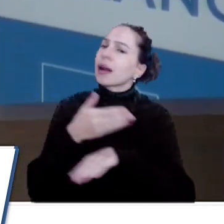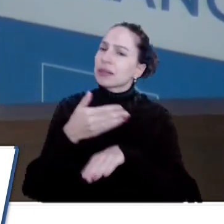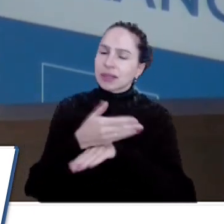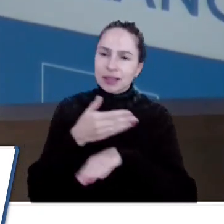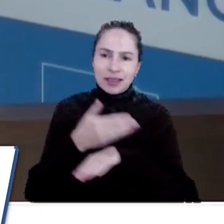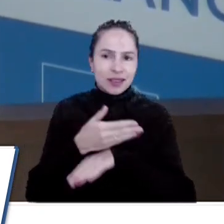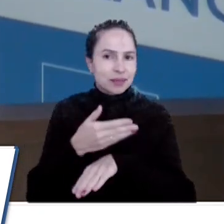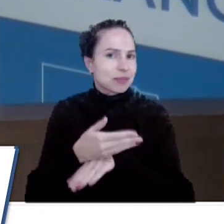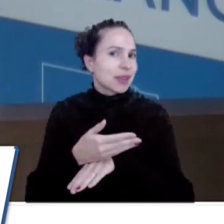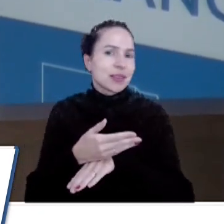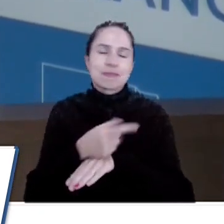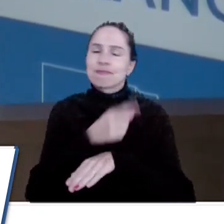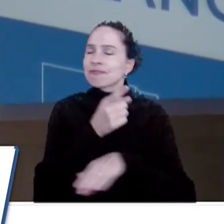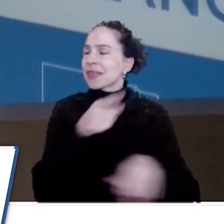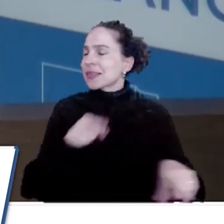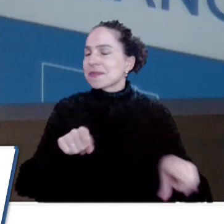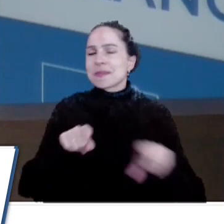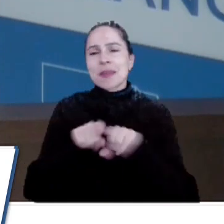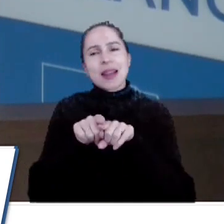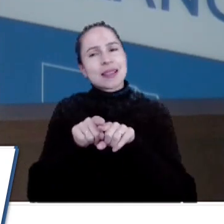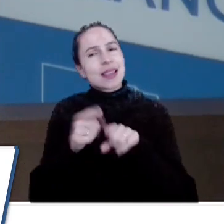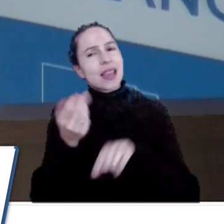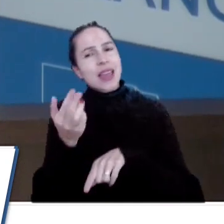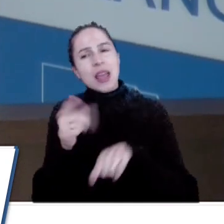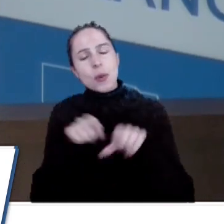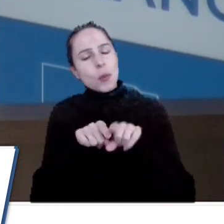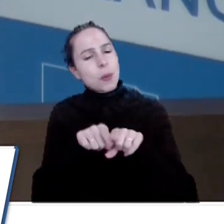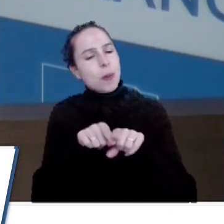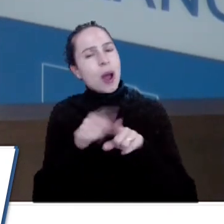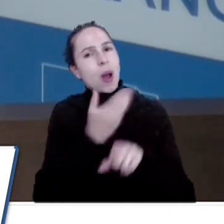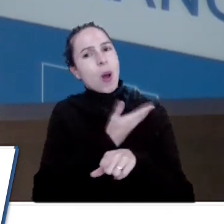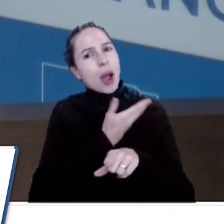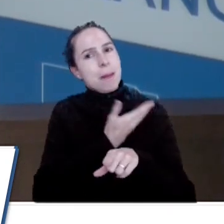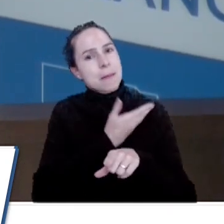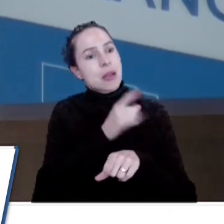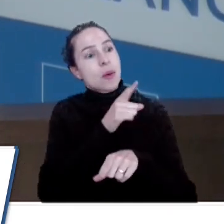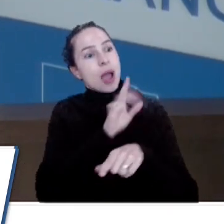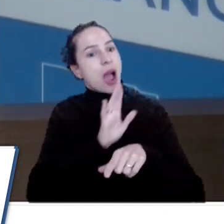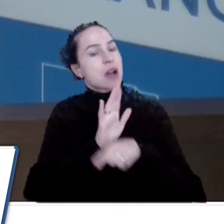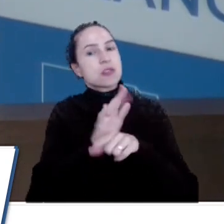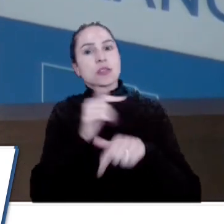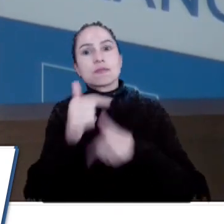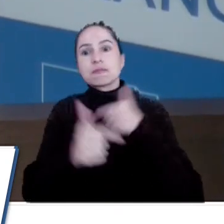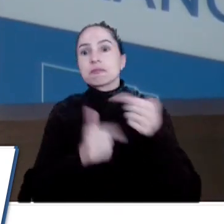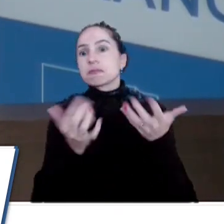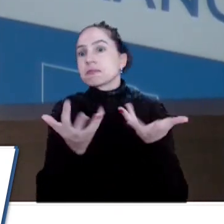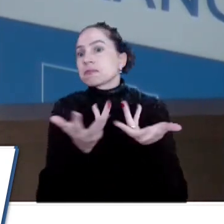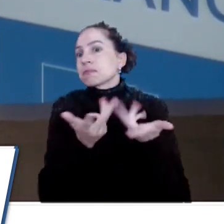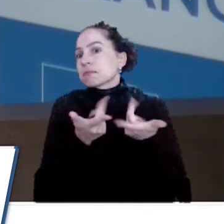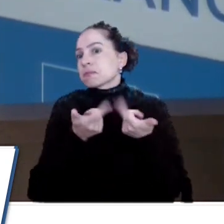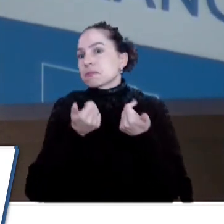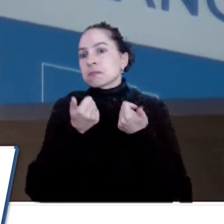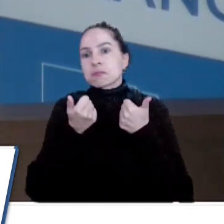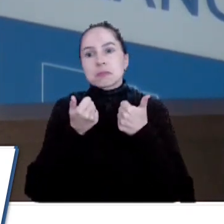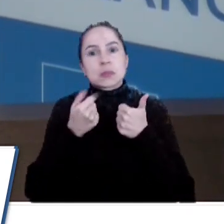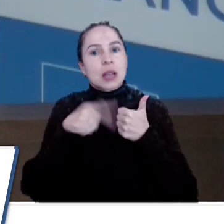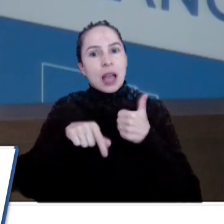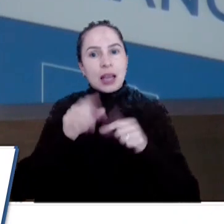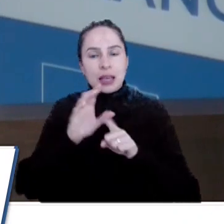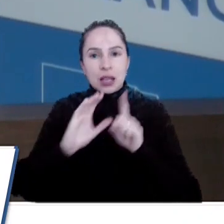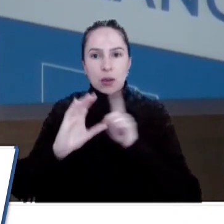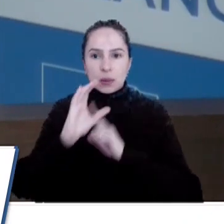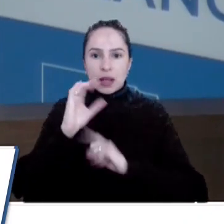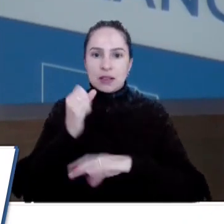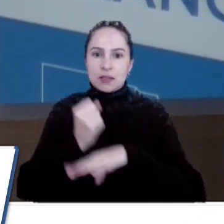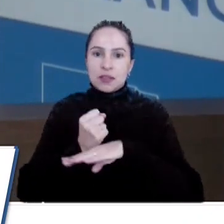são parceiros nossos, são irmãos, são companheiros, e que fazem um trabalho lindo e maravilhoso pela nossa comunidade